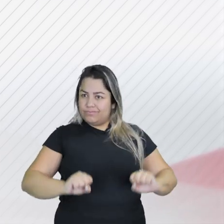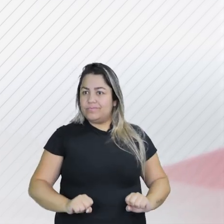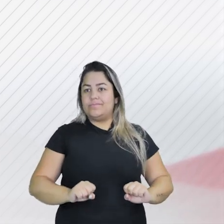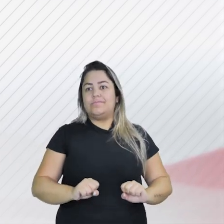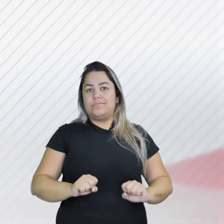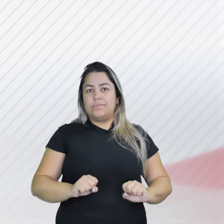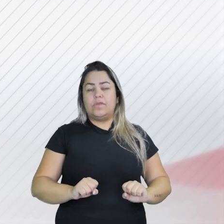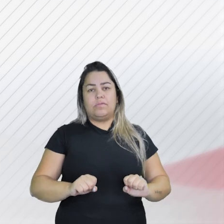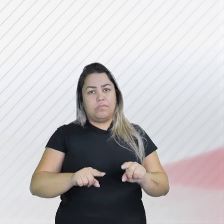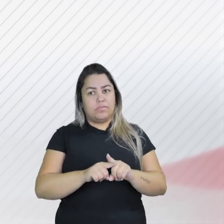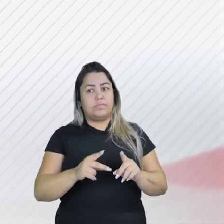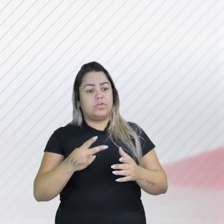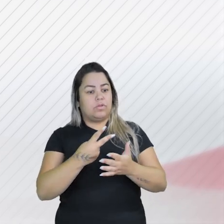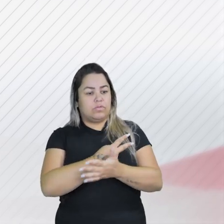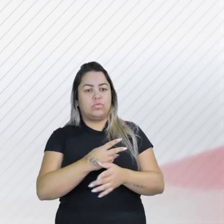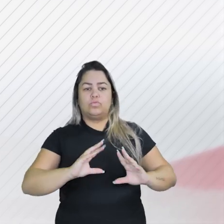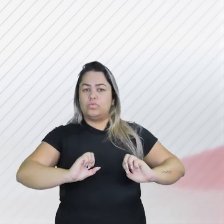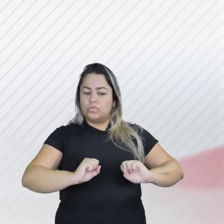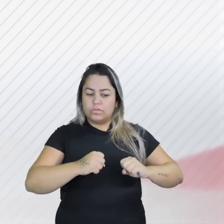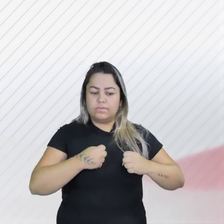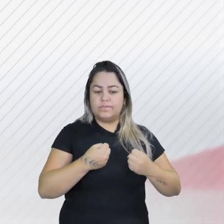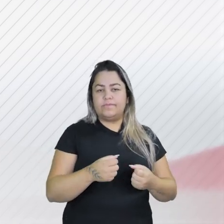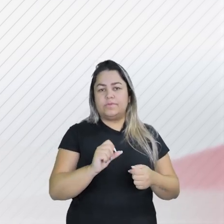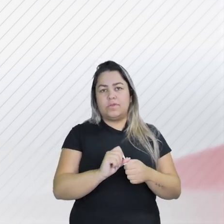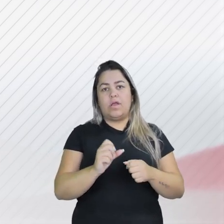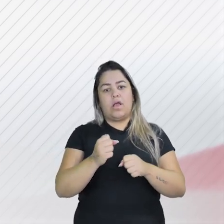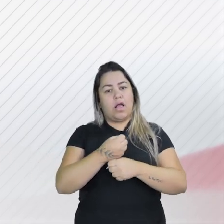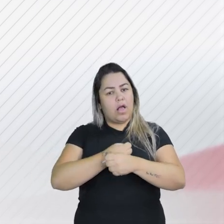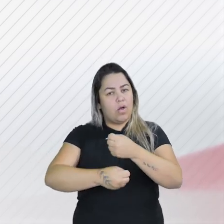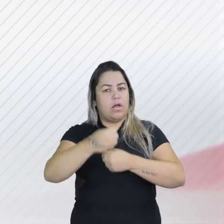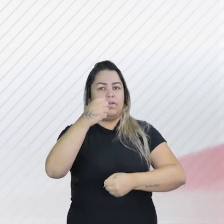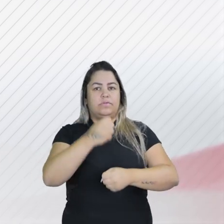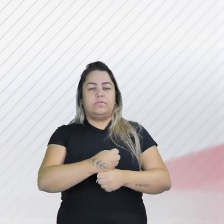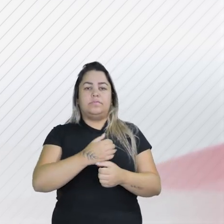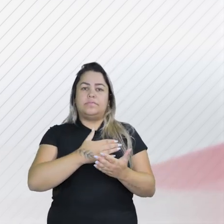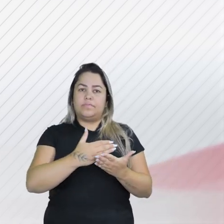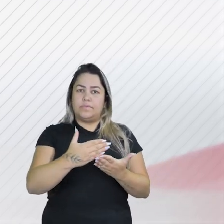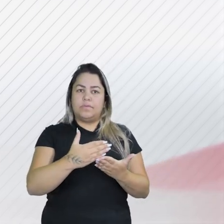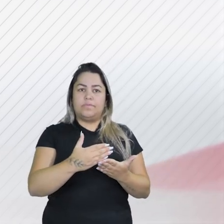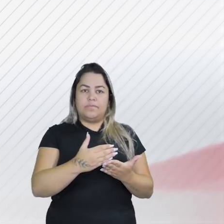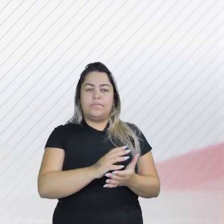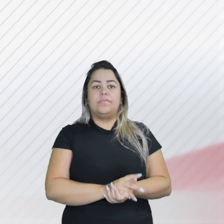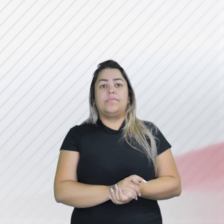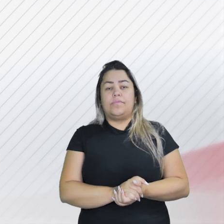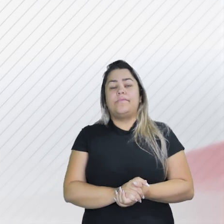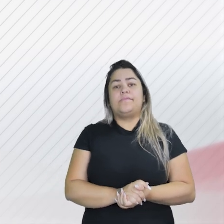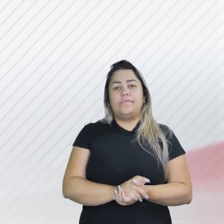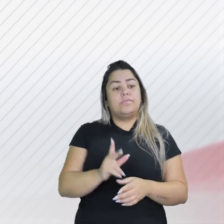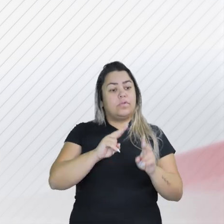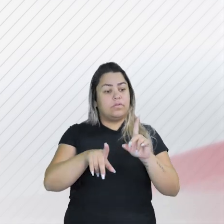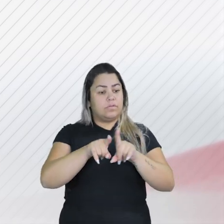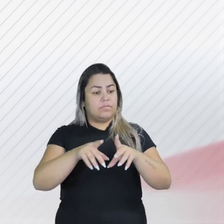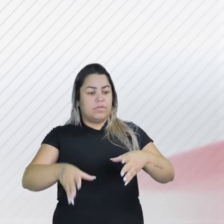sistemas tributários em vigor. Todo esse esforço que foi feito ao longo do ano passado e no começo desse ano